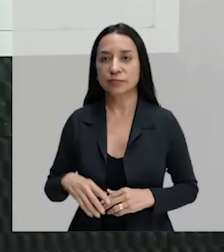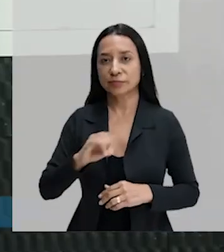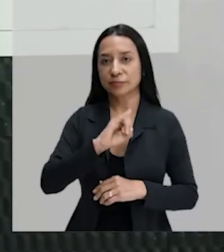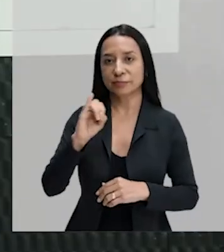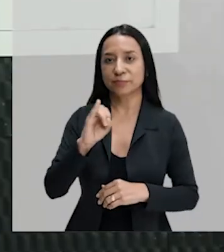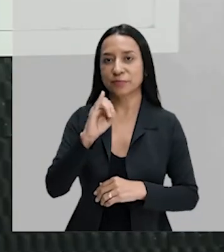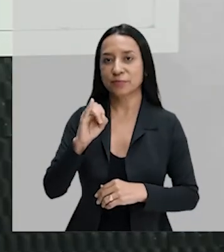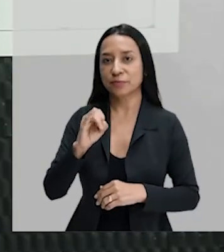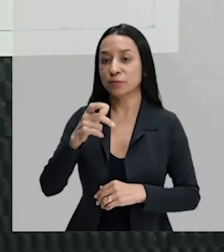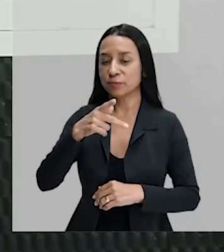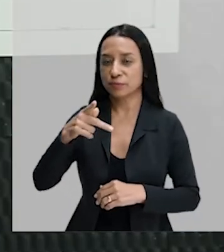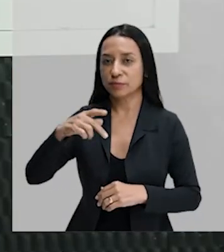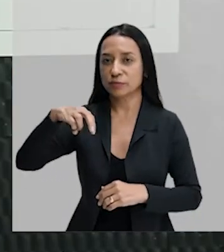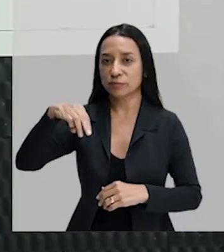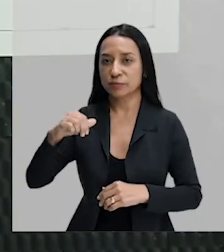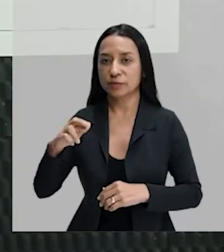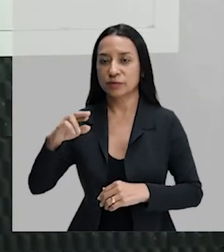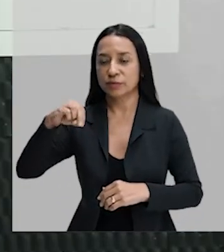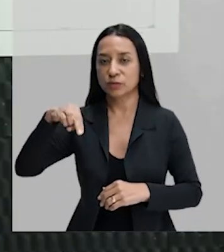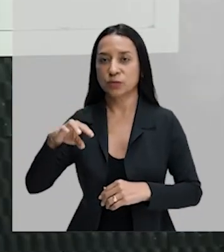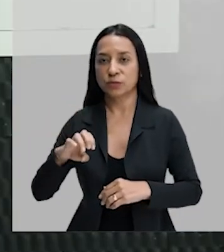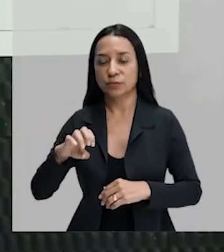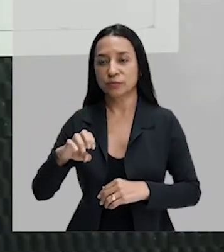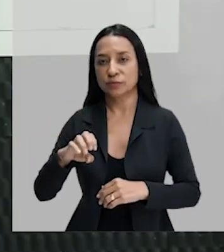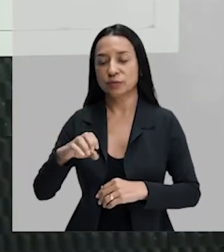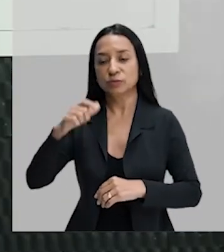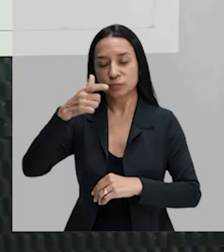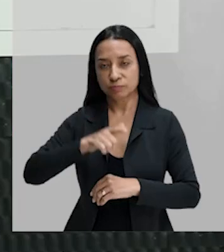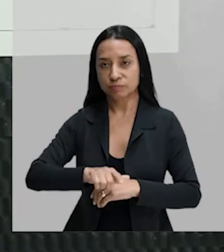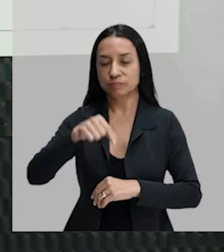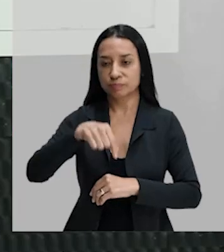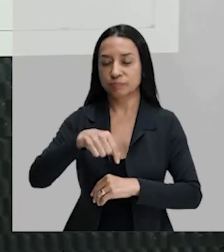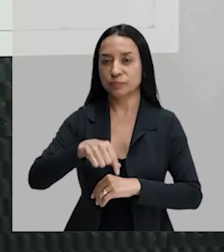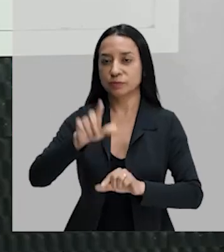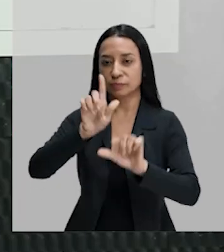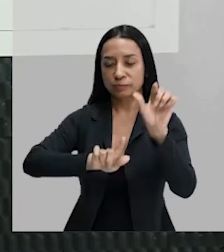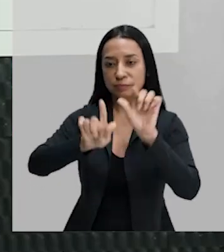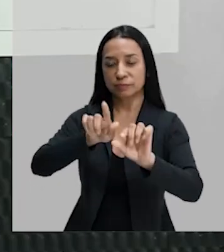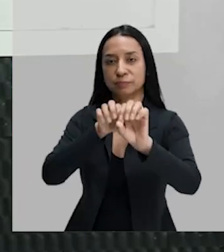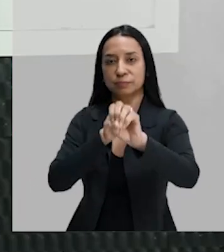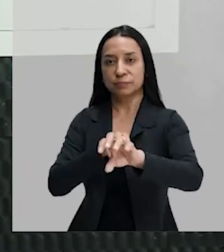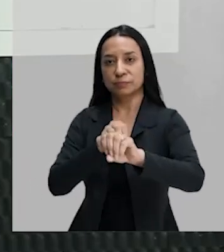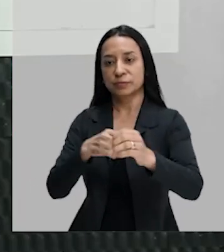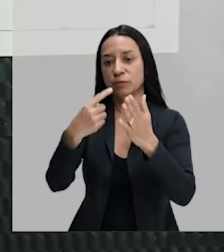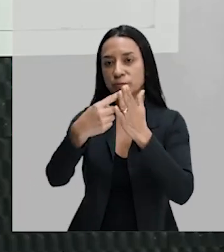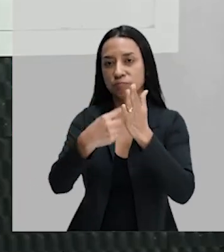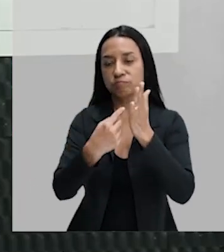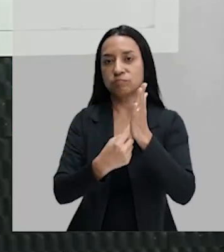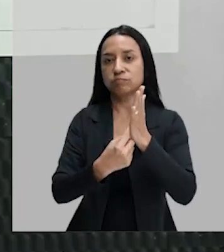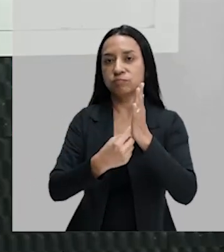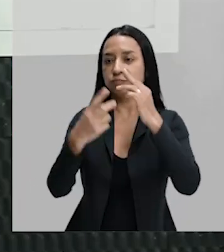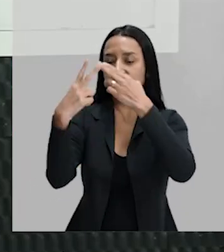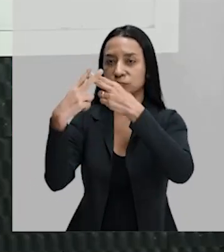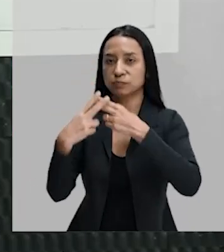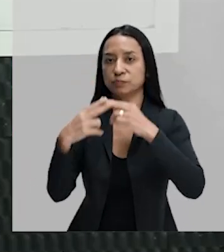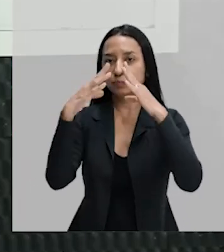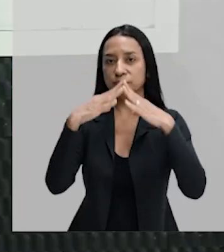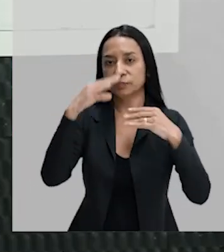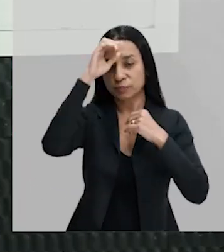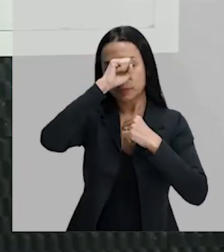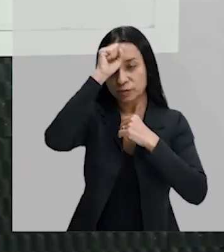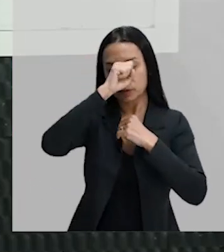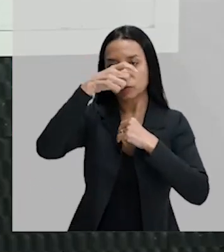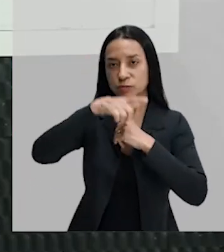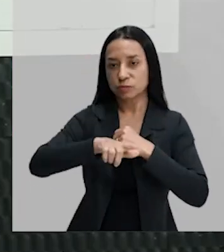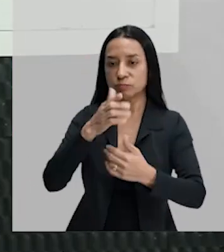Olá pessoal aqui é o professor Maroni Bergman mais uma vez com vocês aqui na TV educação no programa hashtag fica em casa aprendendo para